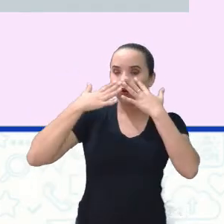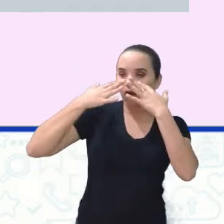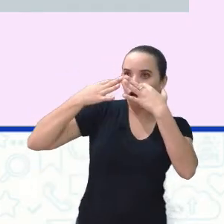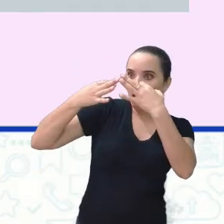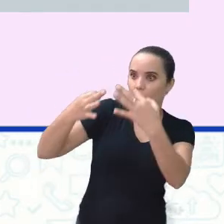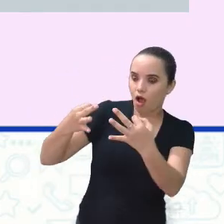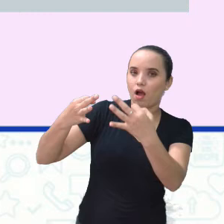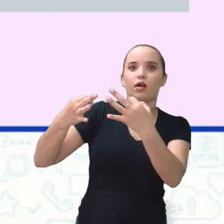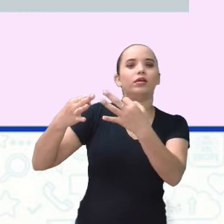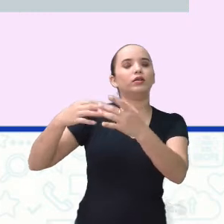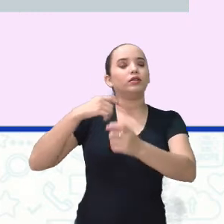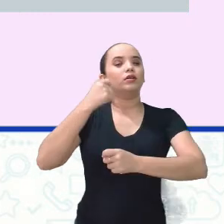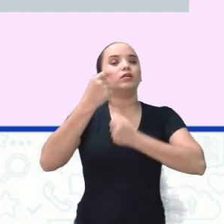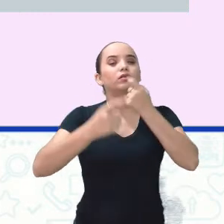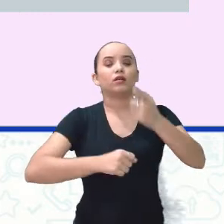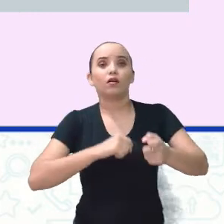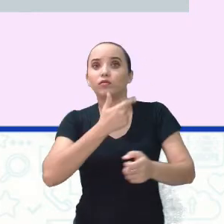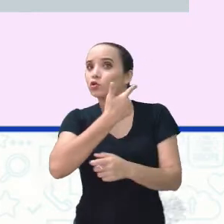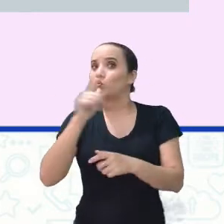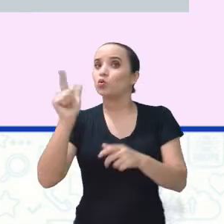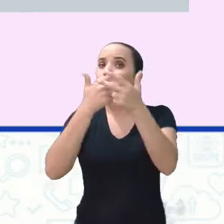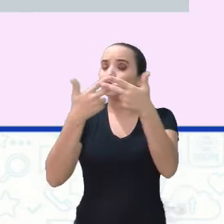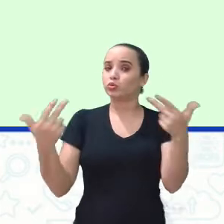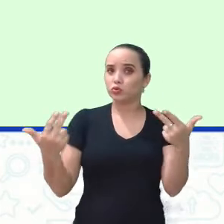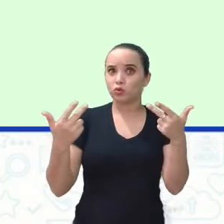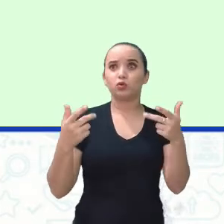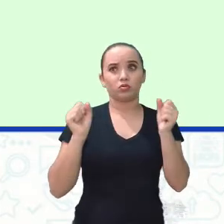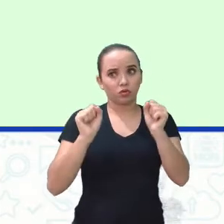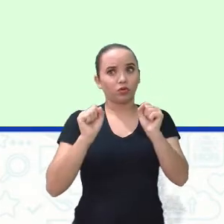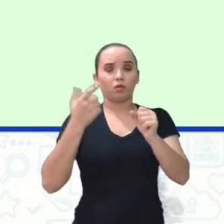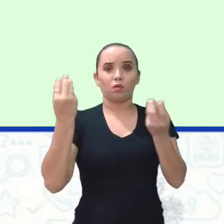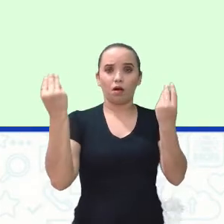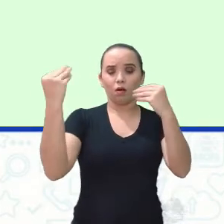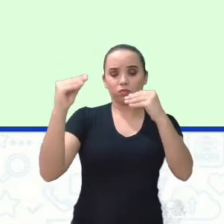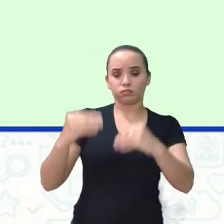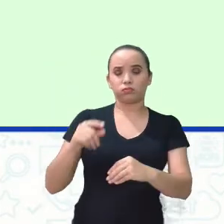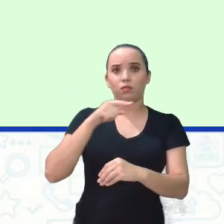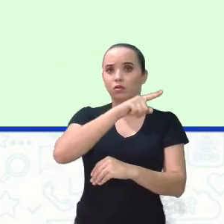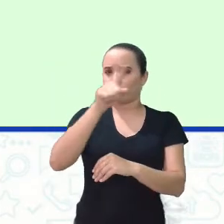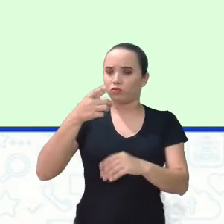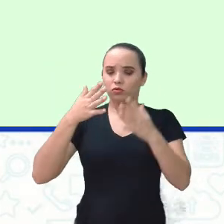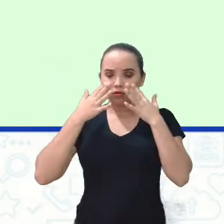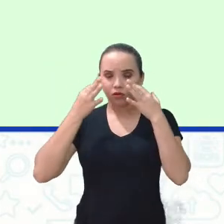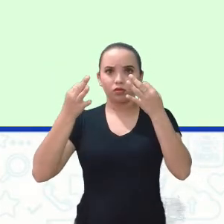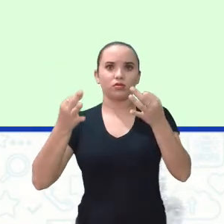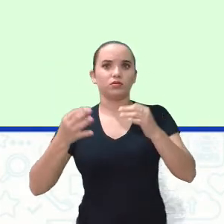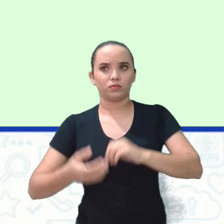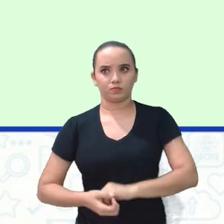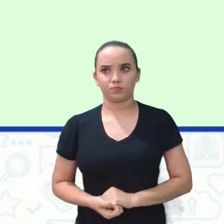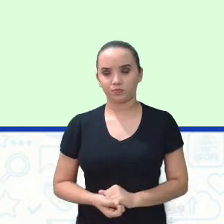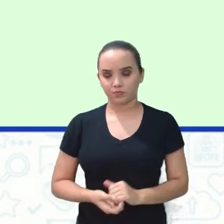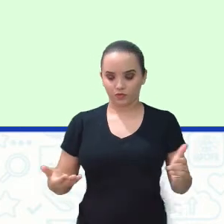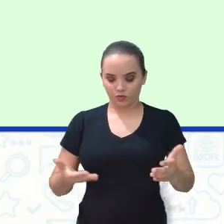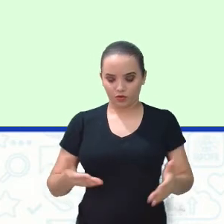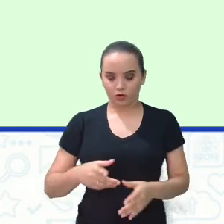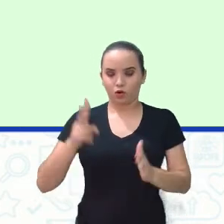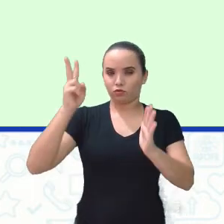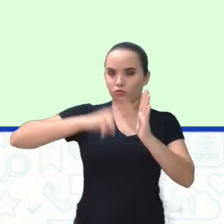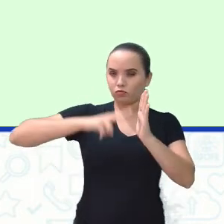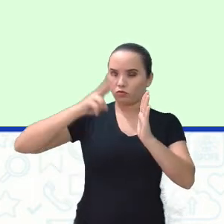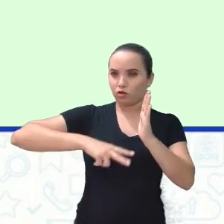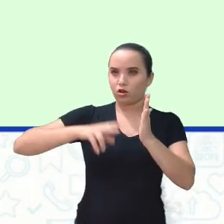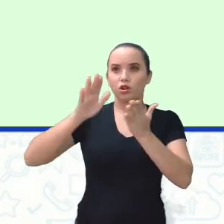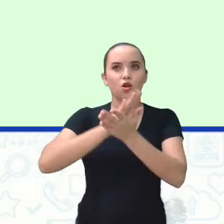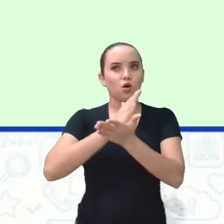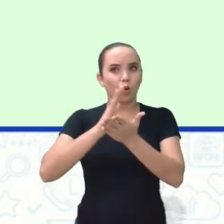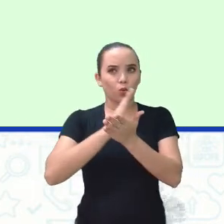repente esteja ali para chamar a sua atenção. Agora vamos ler as manchetes, falar as